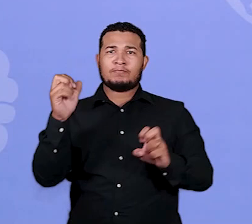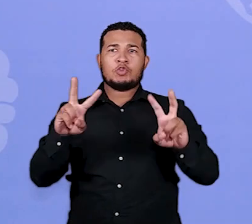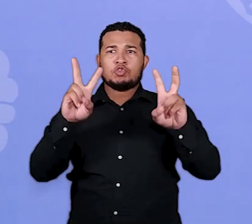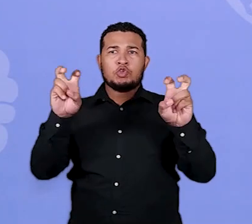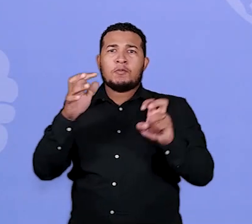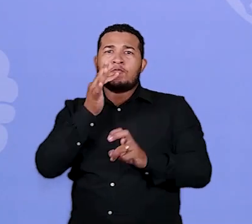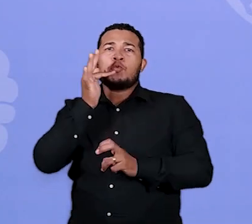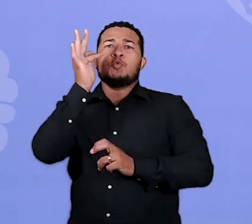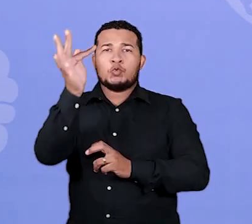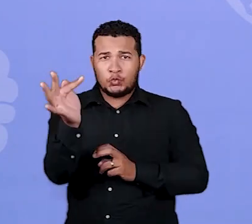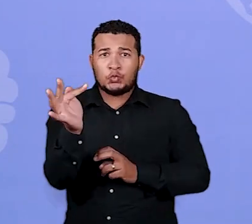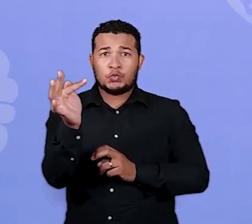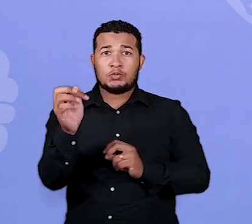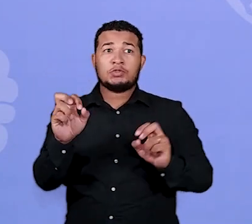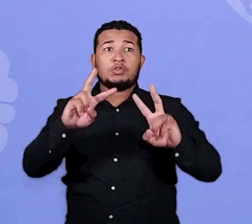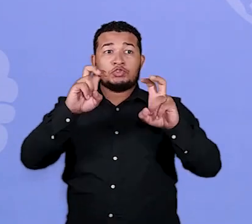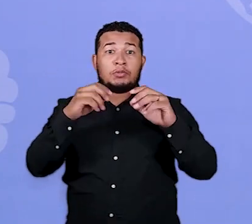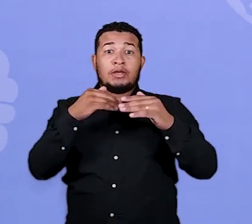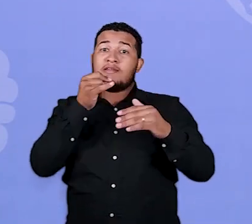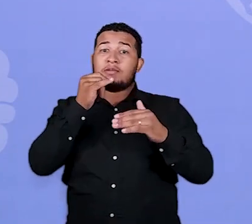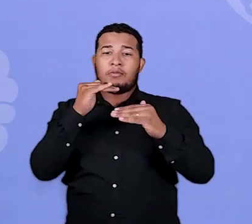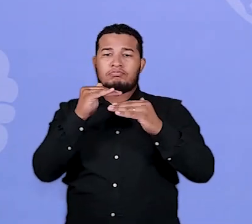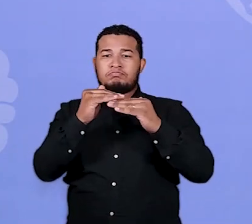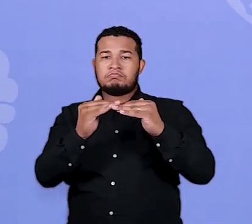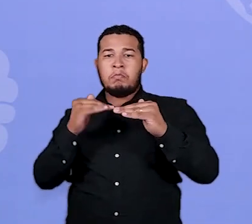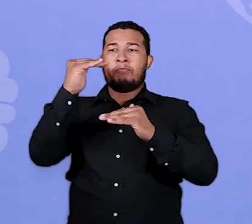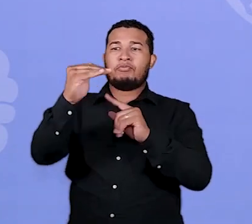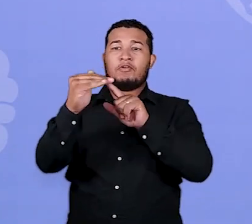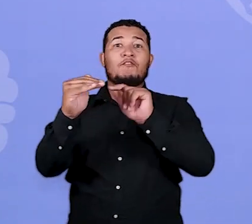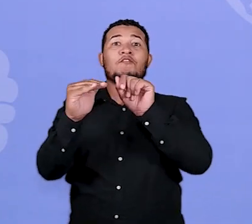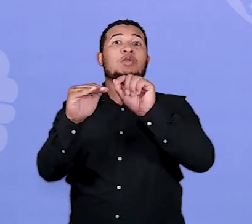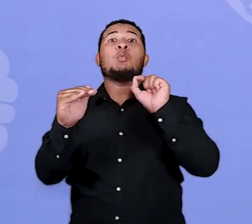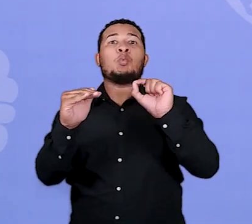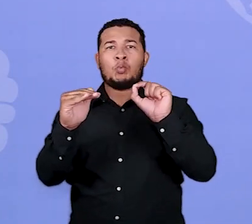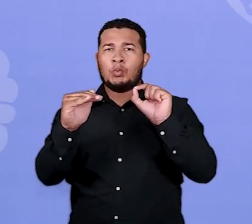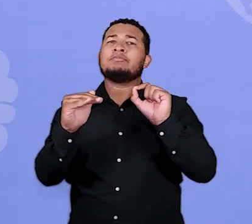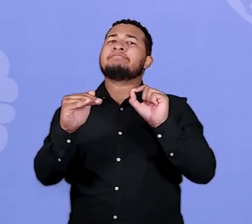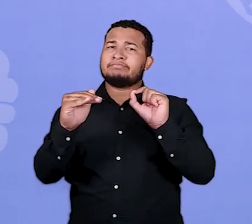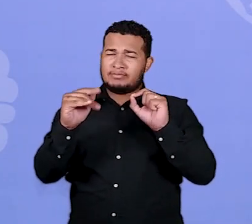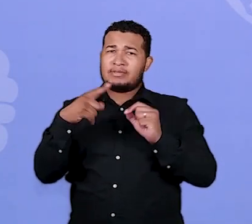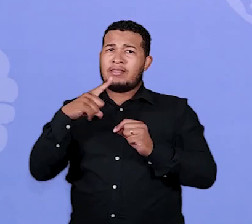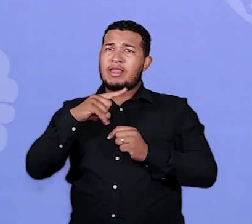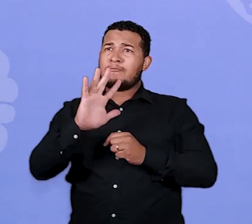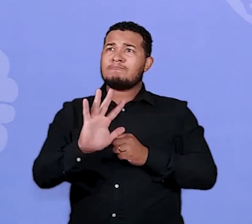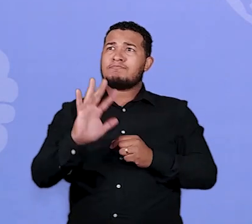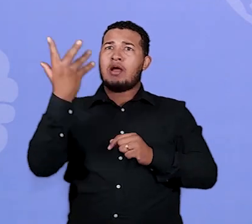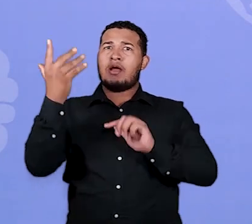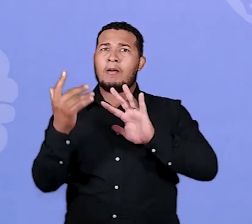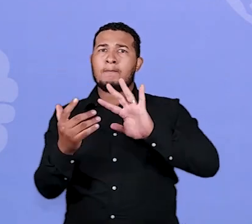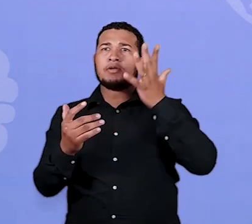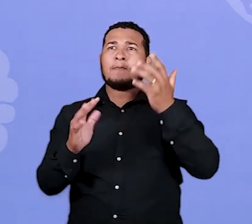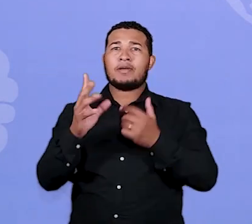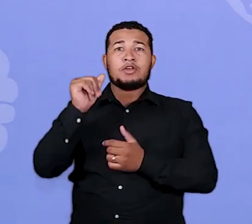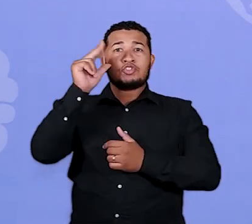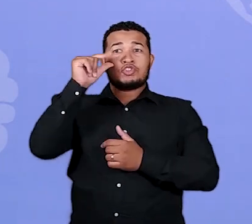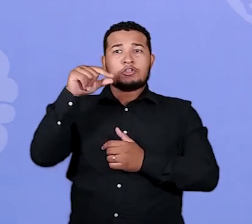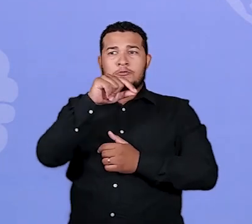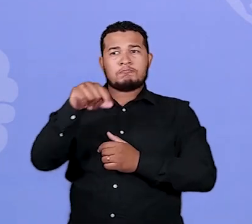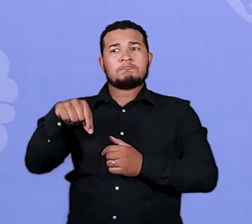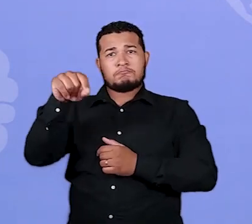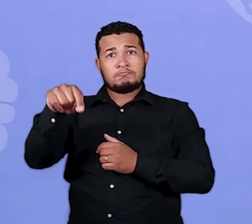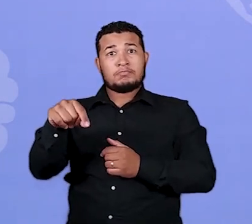importantes, acerca do seu futuro, acerca do próximo passo que você vai dar. Então são várias situações que o